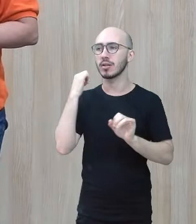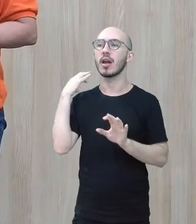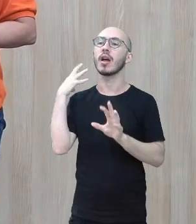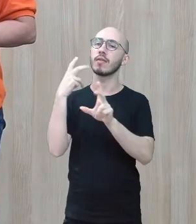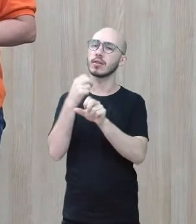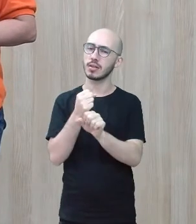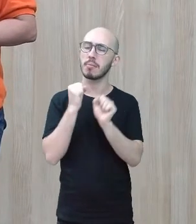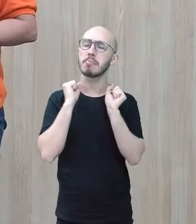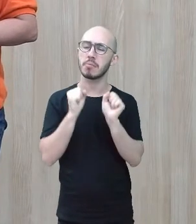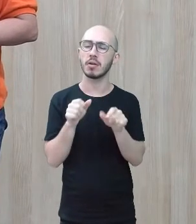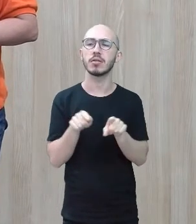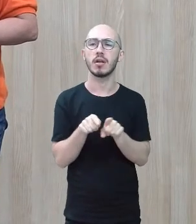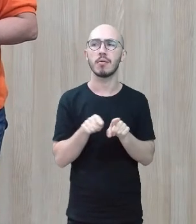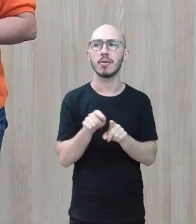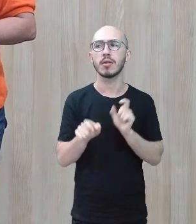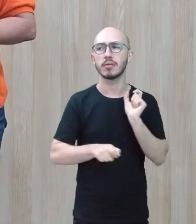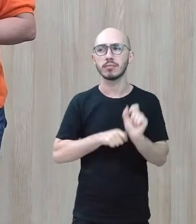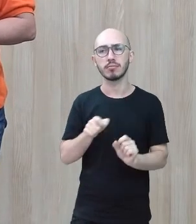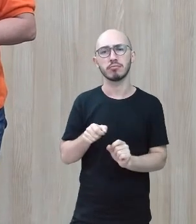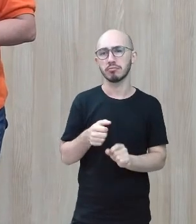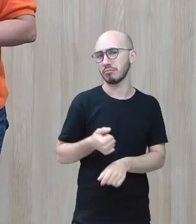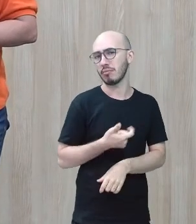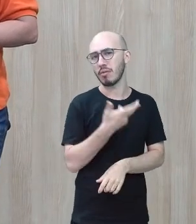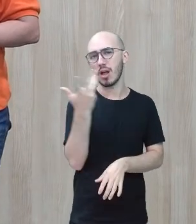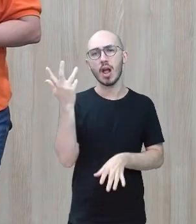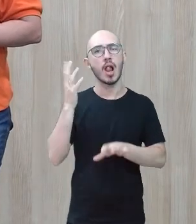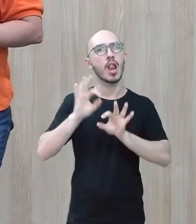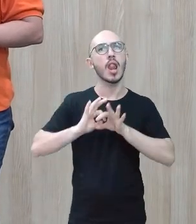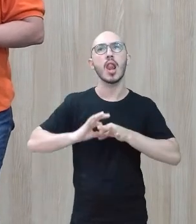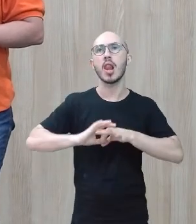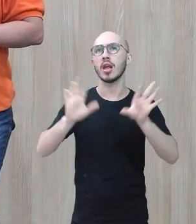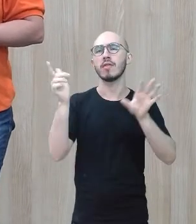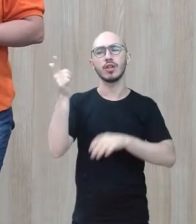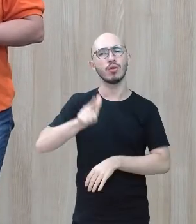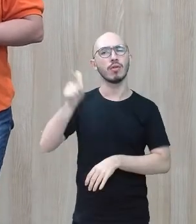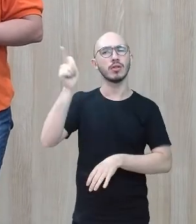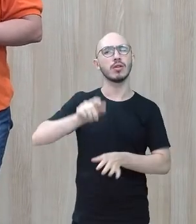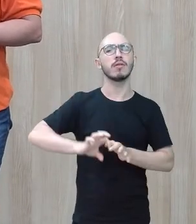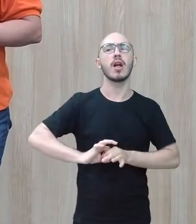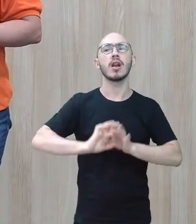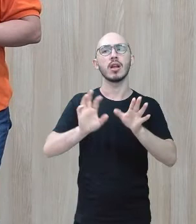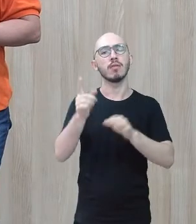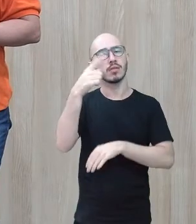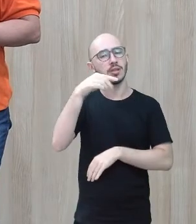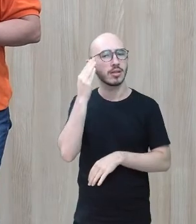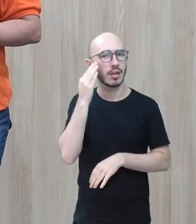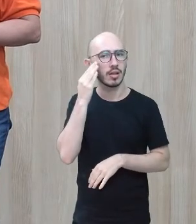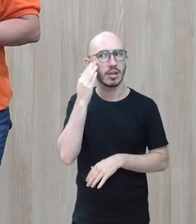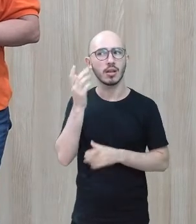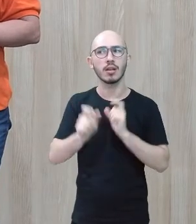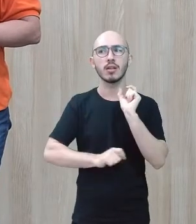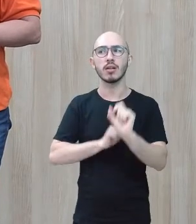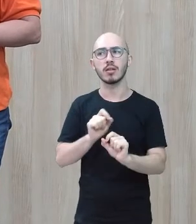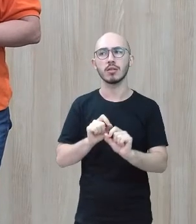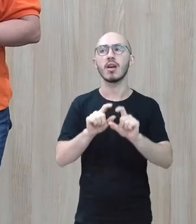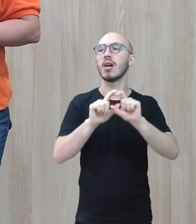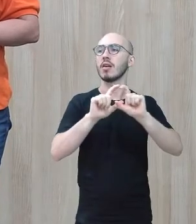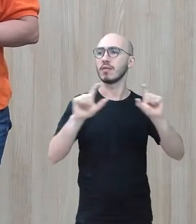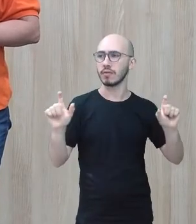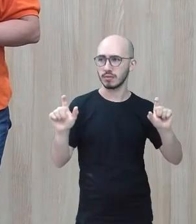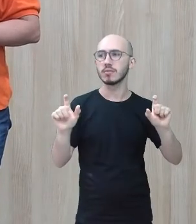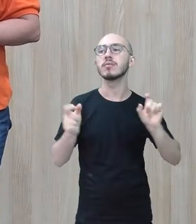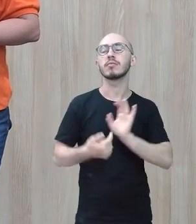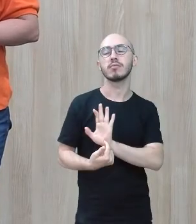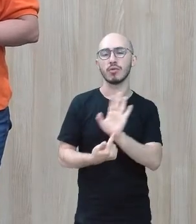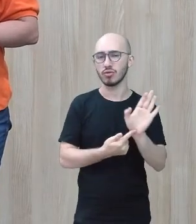é? Quantas vezes você quiser entender, os exemplos estão aí. Da minha fala eu coloquei como